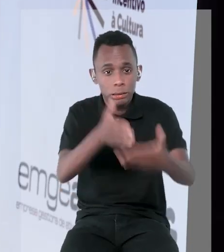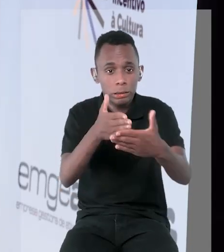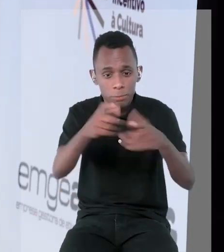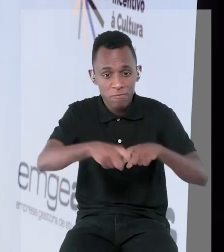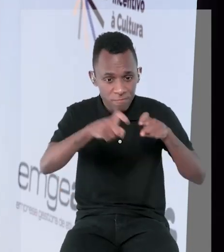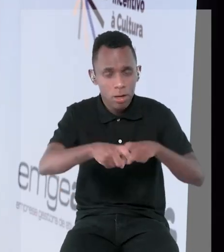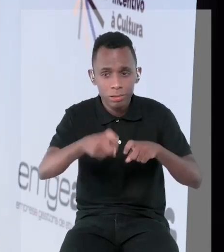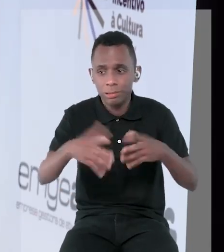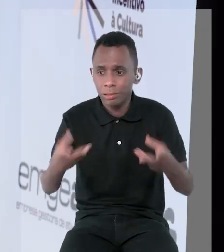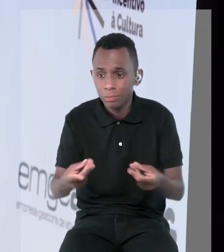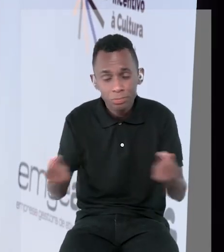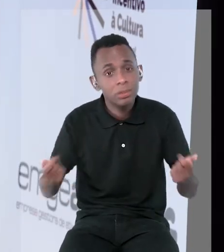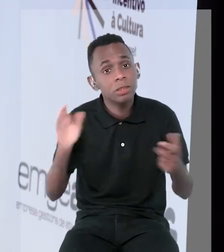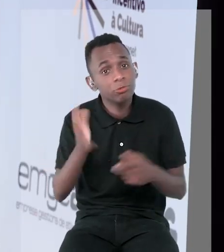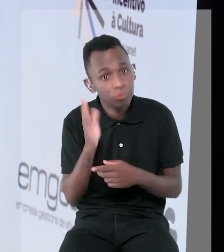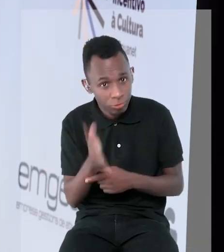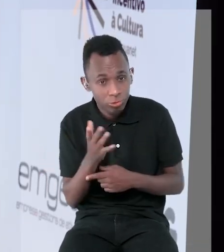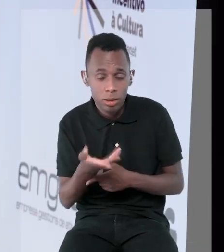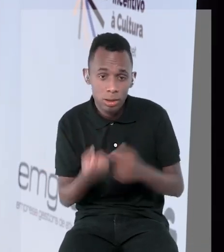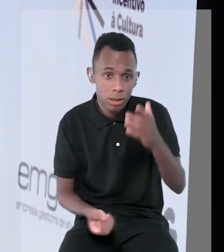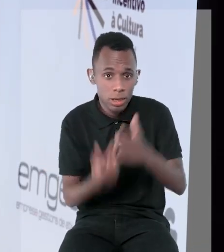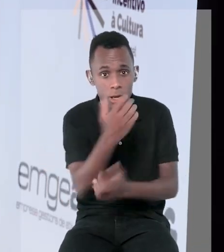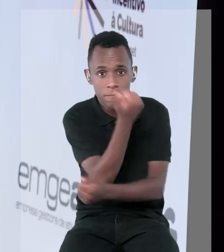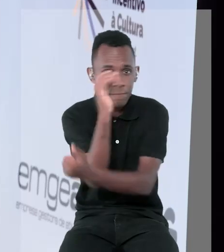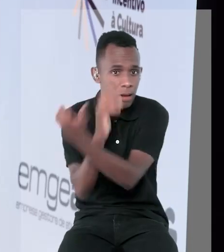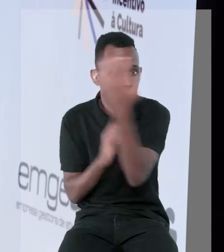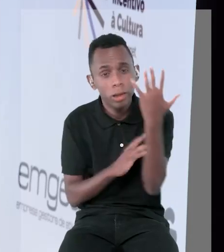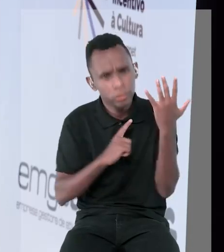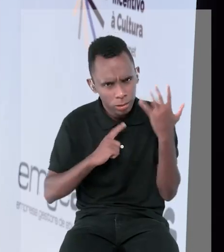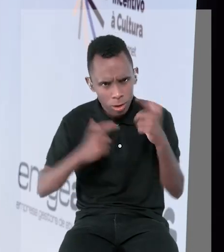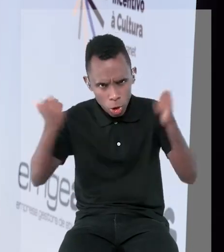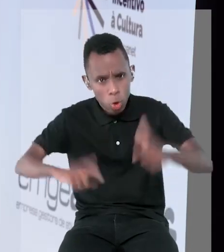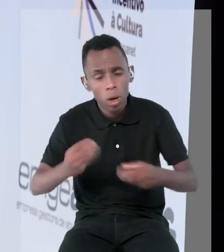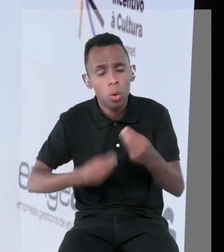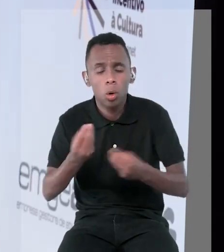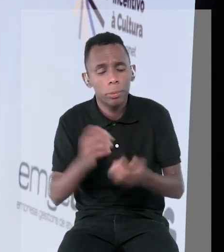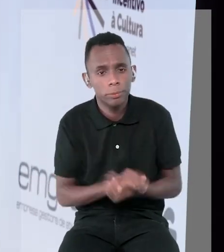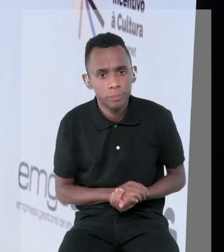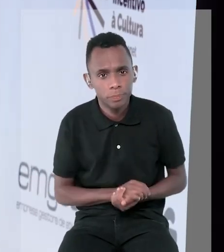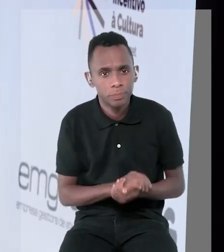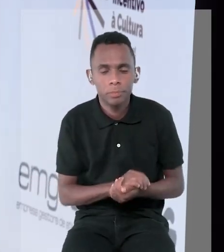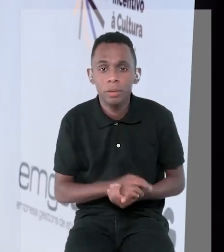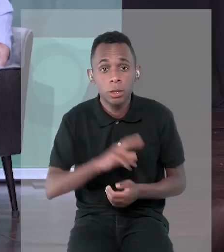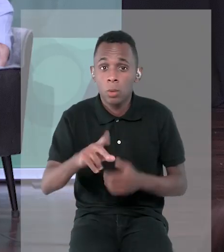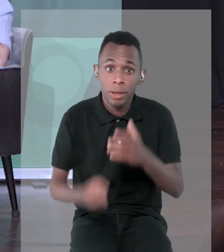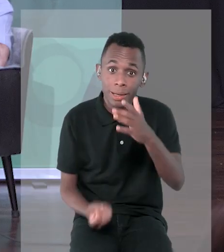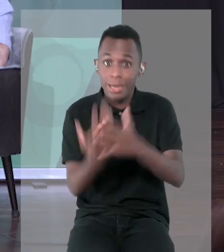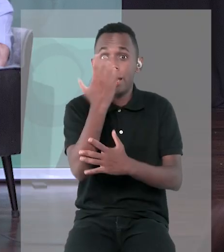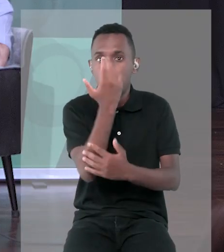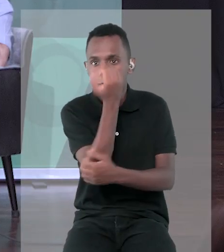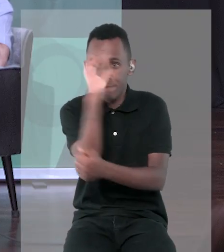fazenda, já se exauriu do ponto de vista da criação de floresta, não tem mais. Olha, na verdade, aqui a gente não vai estar criando floresta exatamente, a gente vai